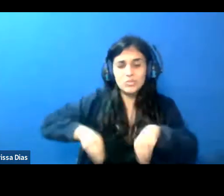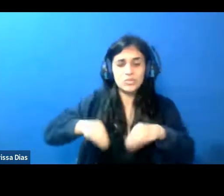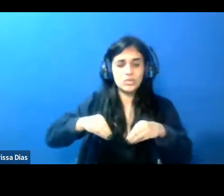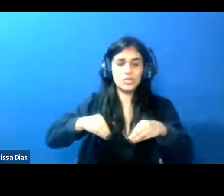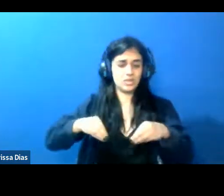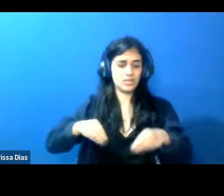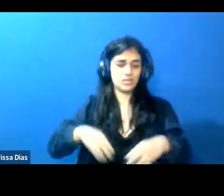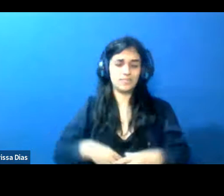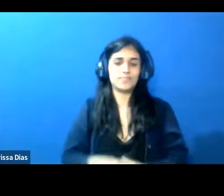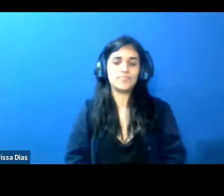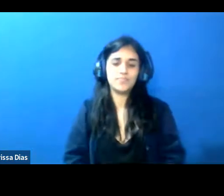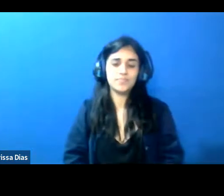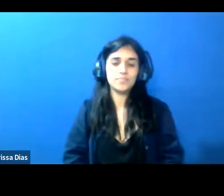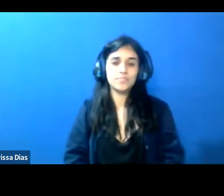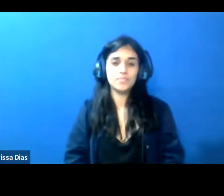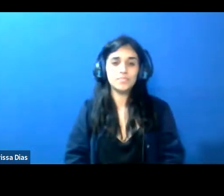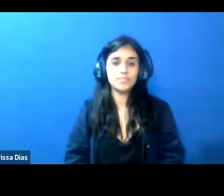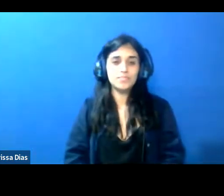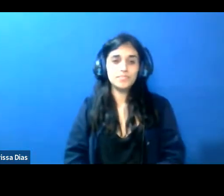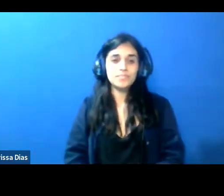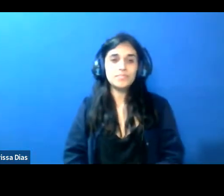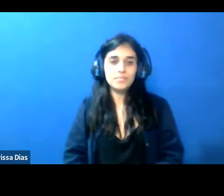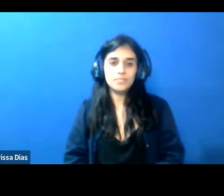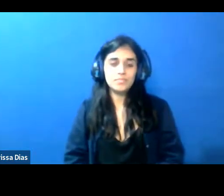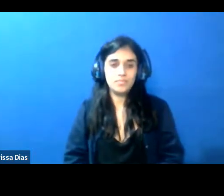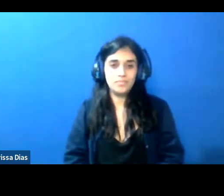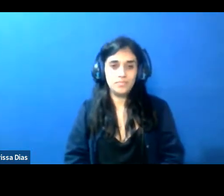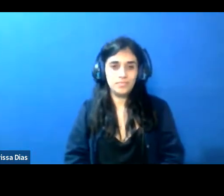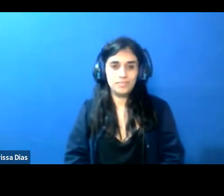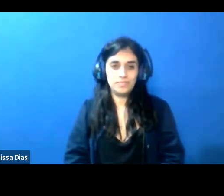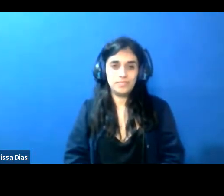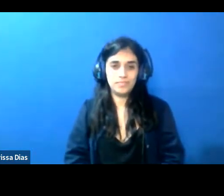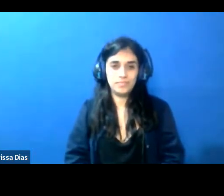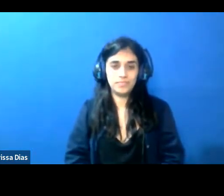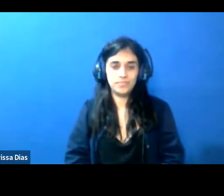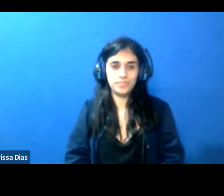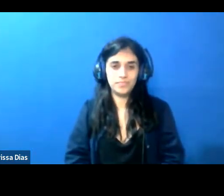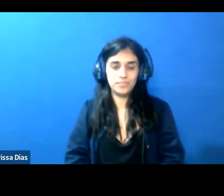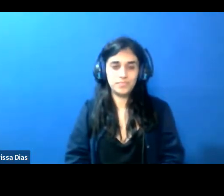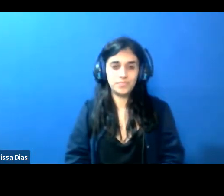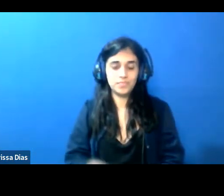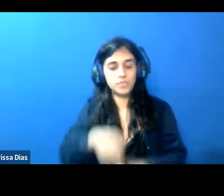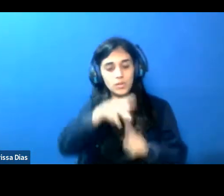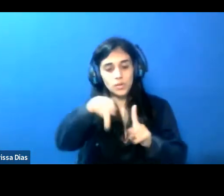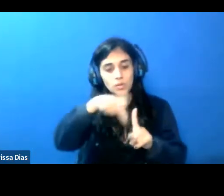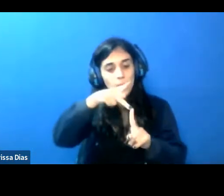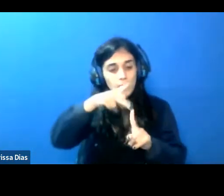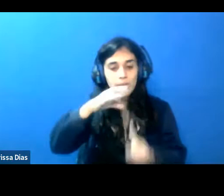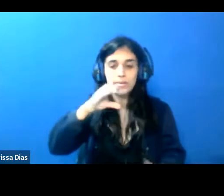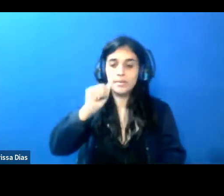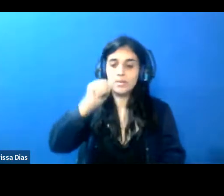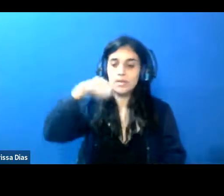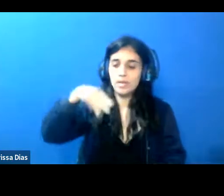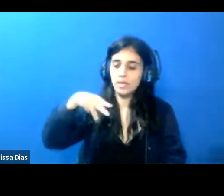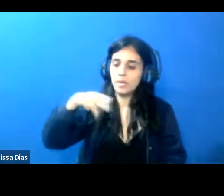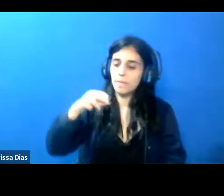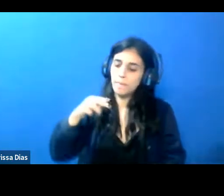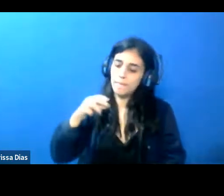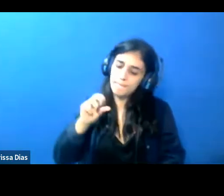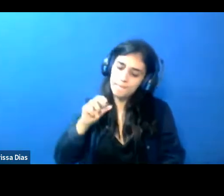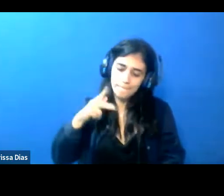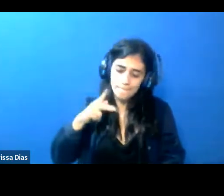no campo. E uma das coisas muito fortes também que dentro do nosso plano camponês, que é a questão da